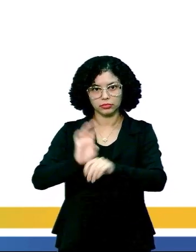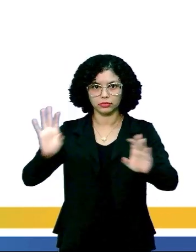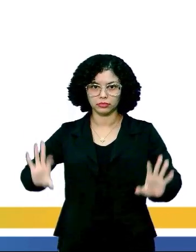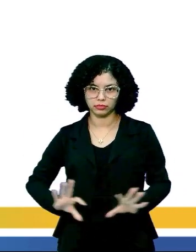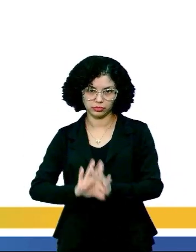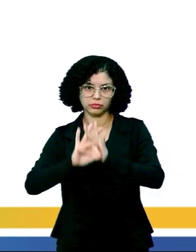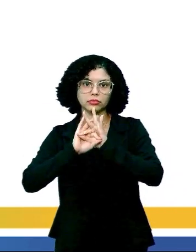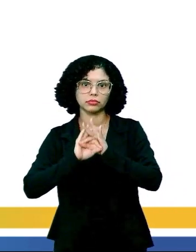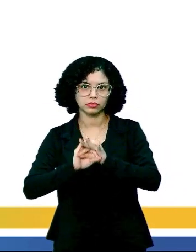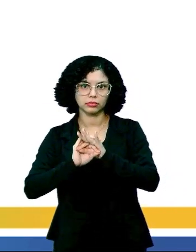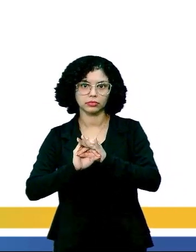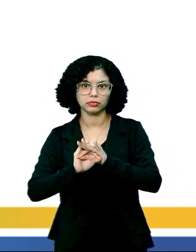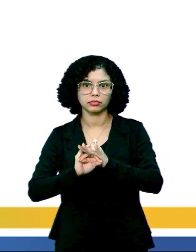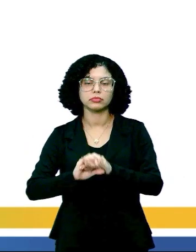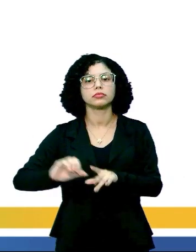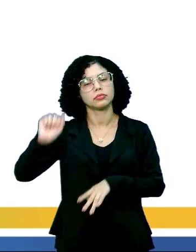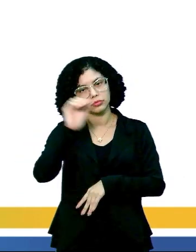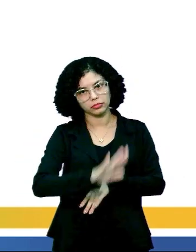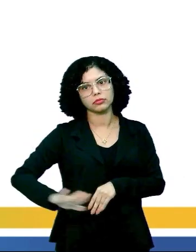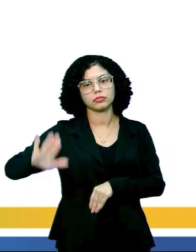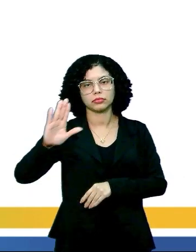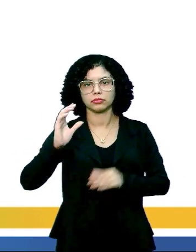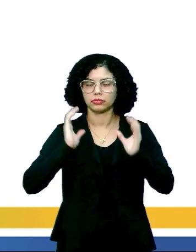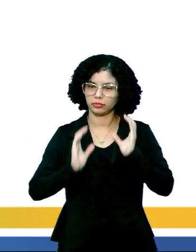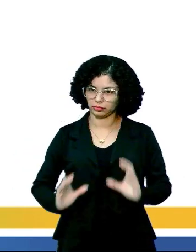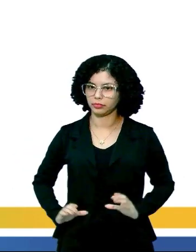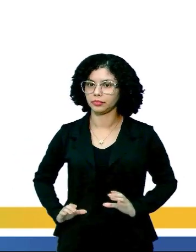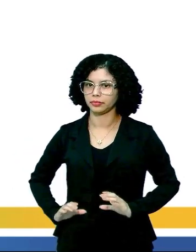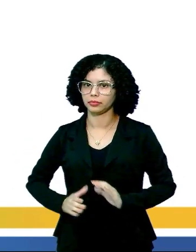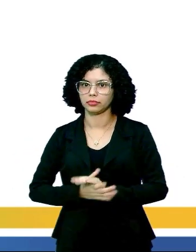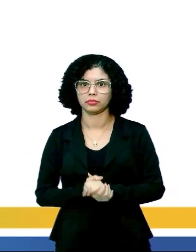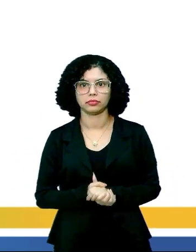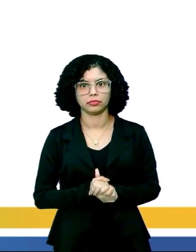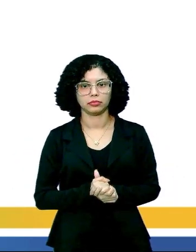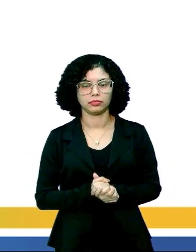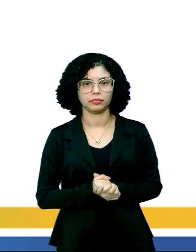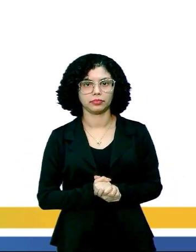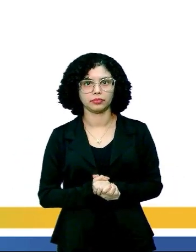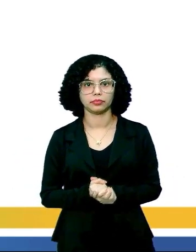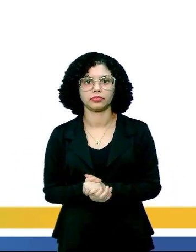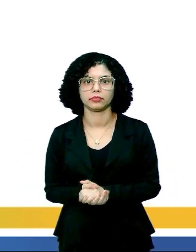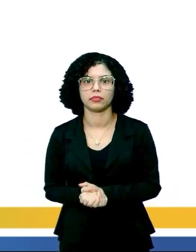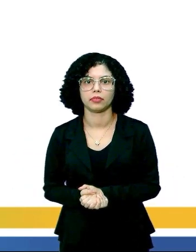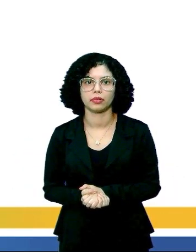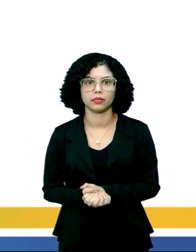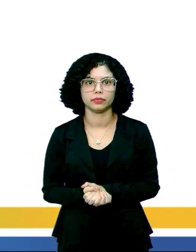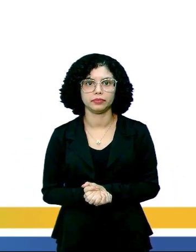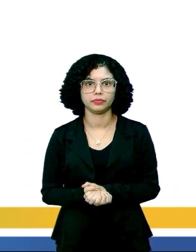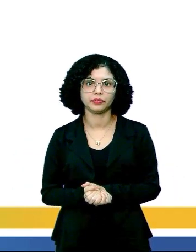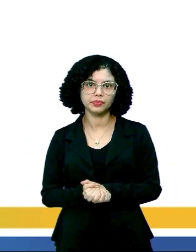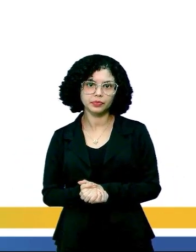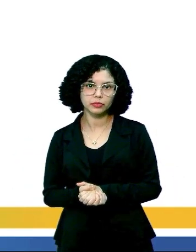entre o indivíduo e o Estado que o tornará nacional e cidadão.